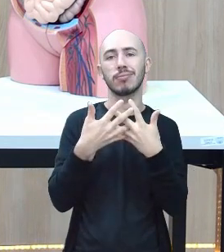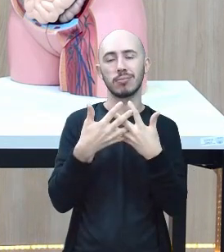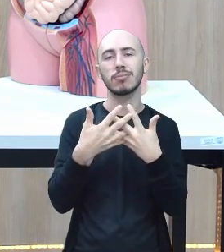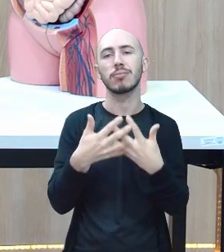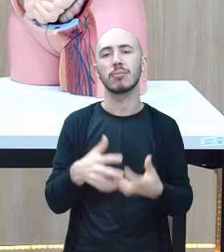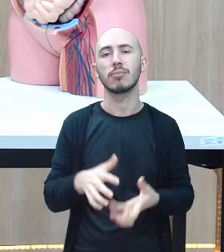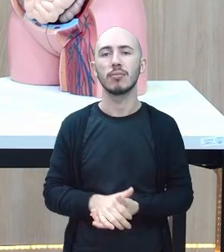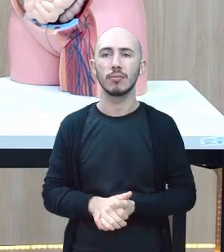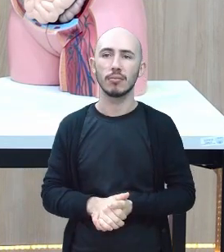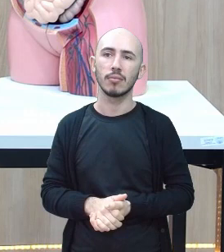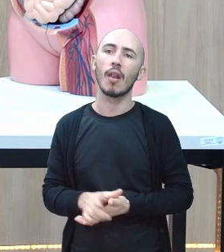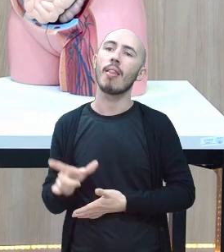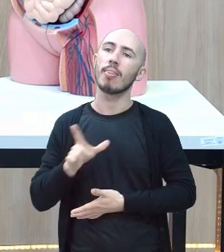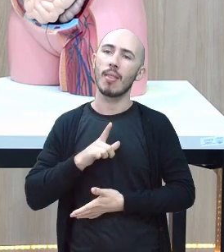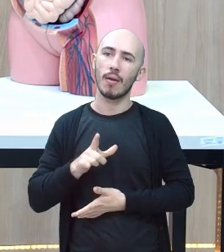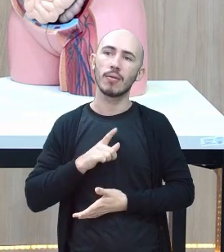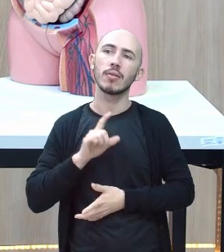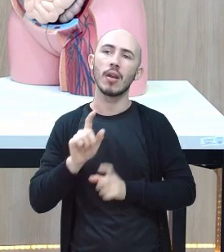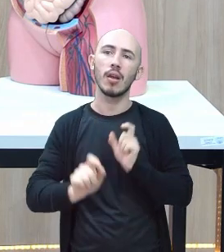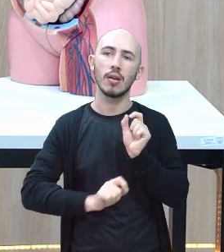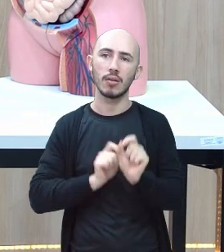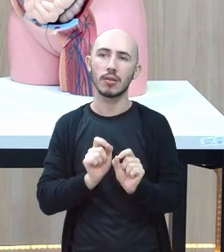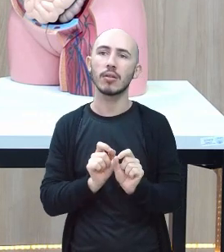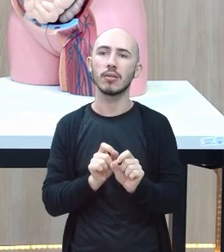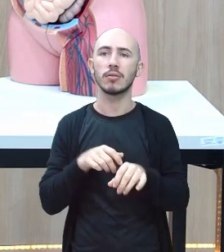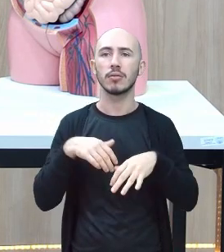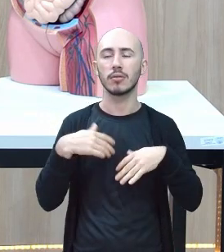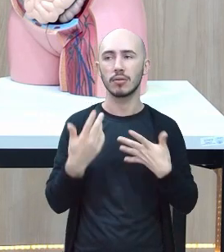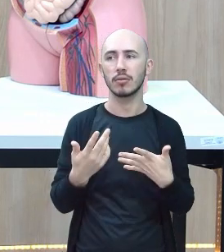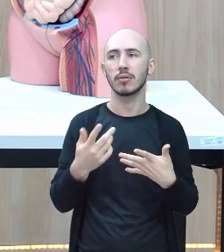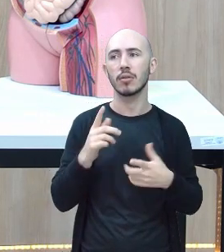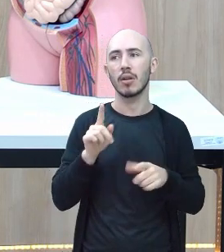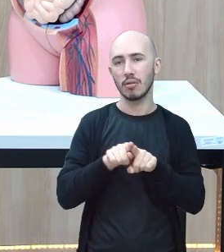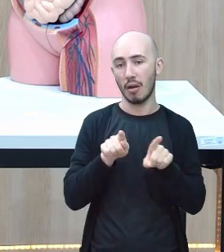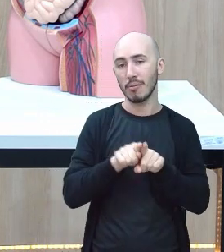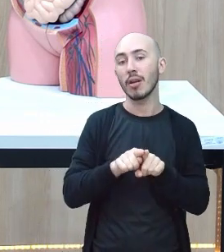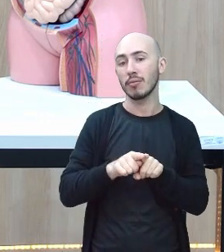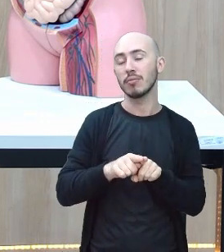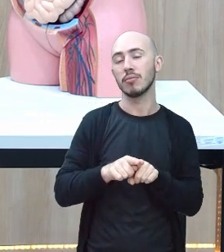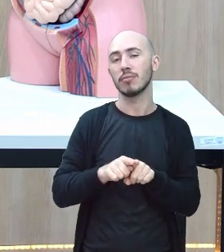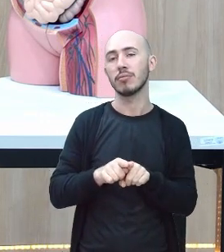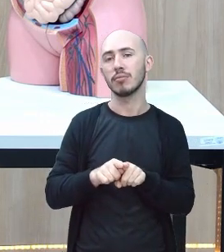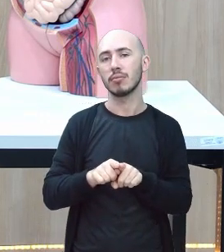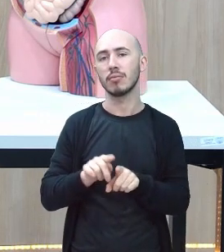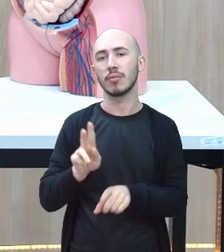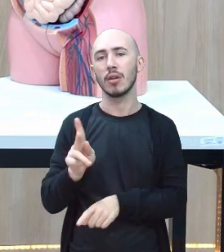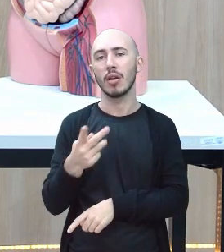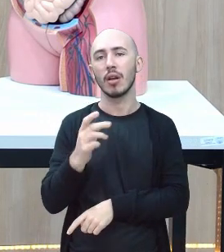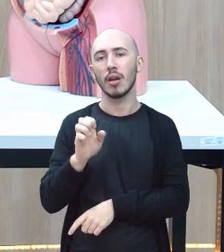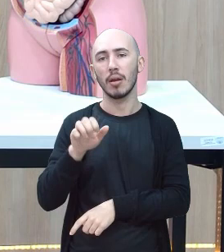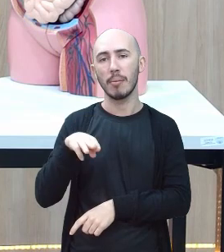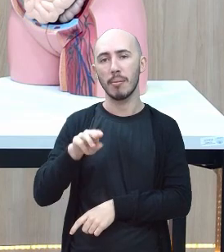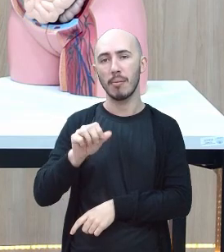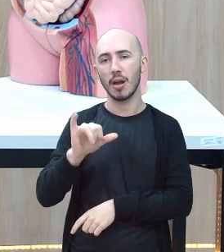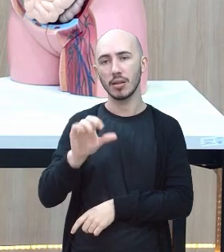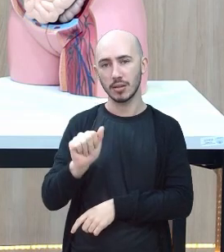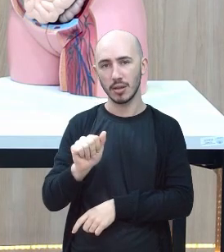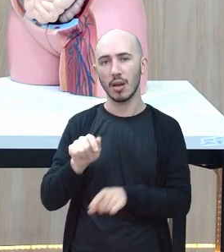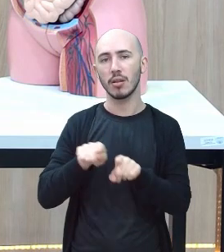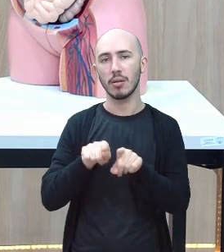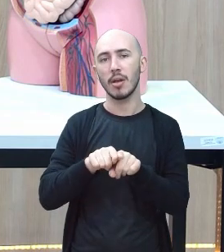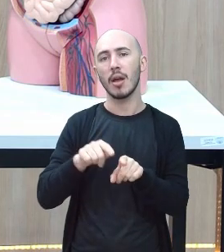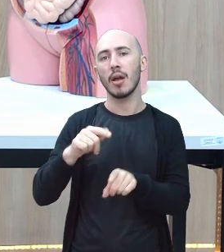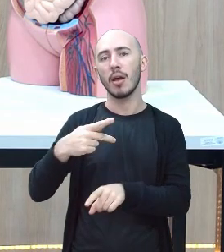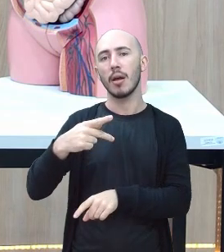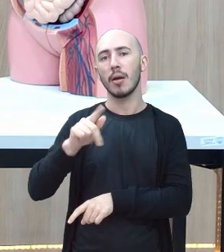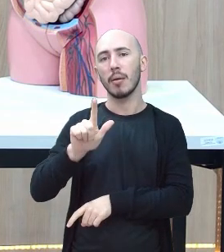tecido sanguíneo tem as hemácias, os leucócitos e plaquetas, são células do sangue. E o